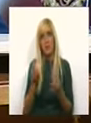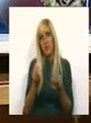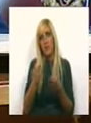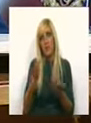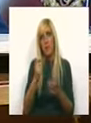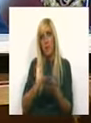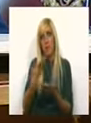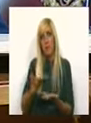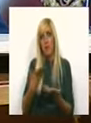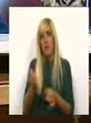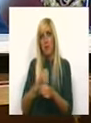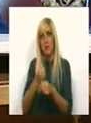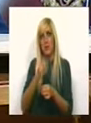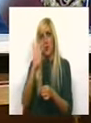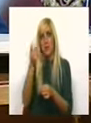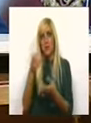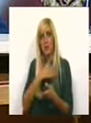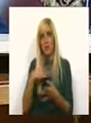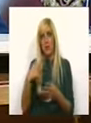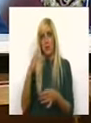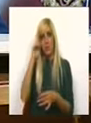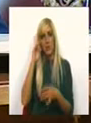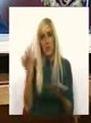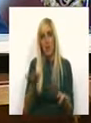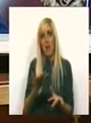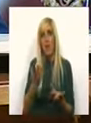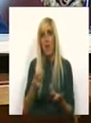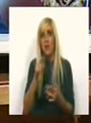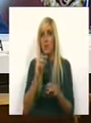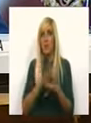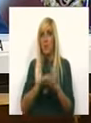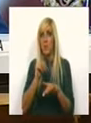sejam pagos ao Serviço Regional de Saúde da Madeira, uma vez que não é essa